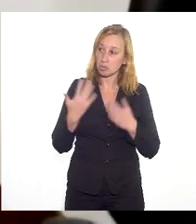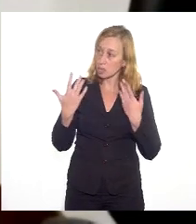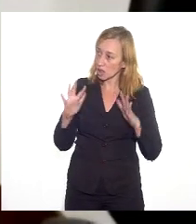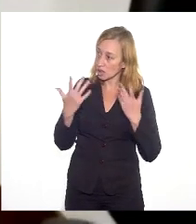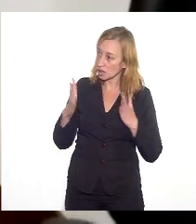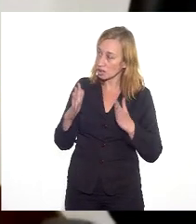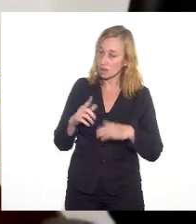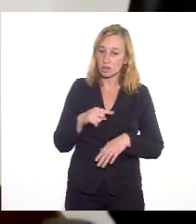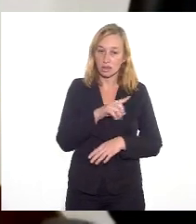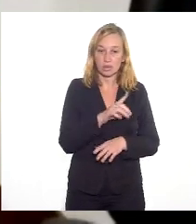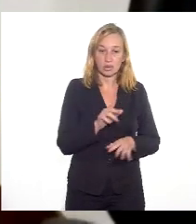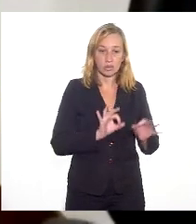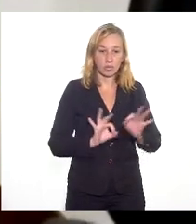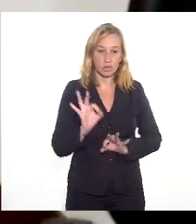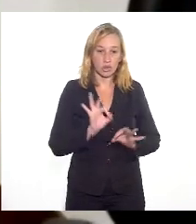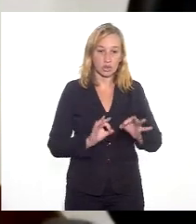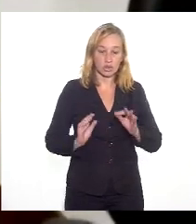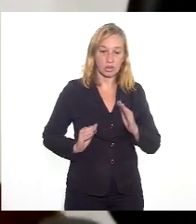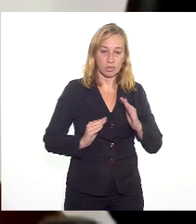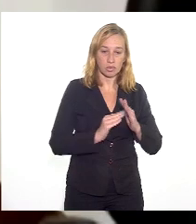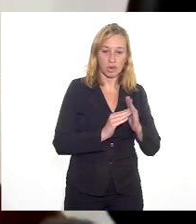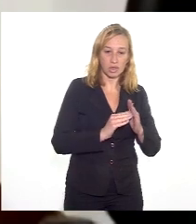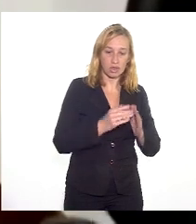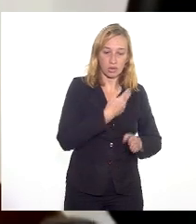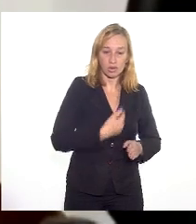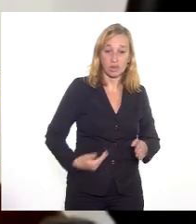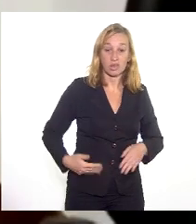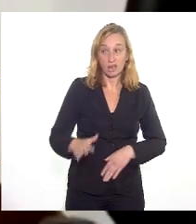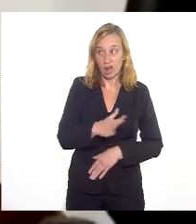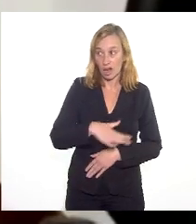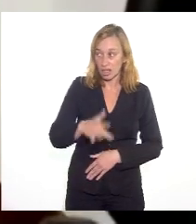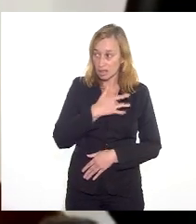Botou lá no plano de meta do governo, área da saúde, né?